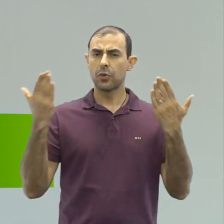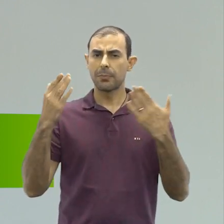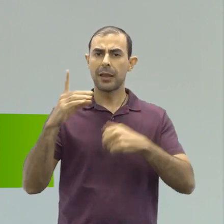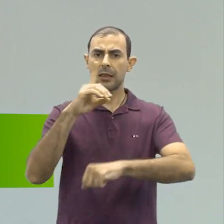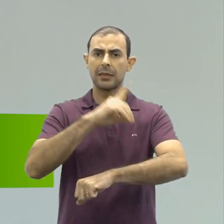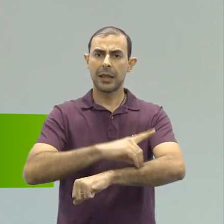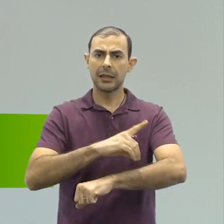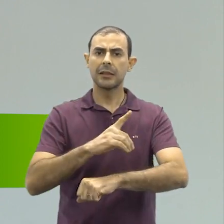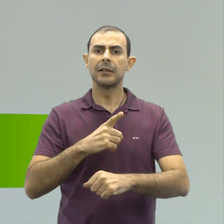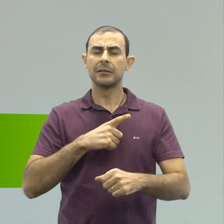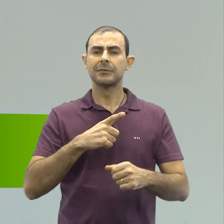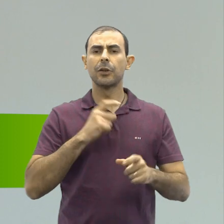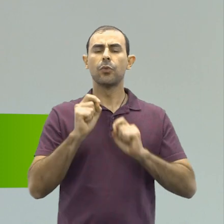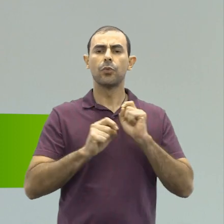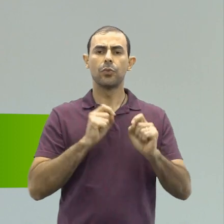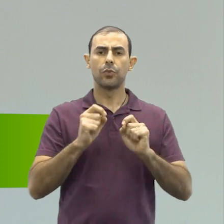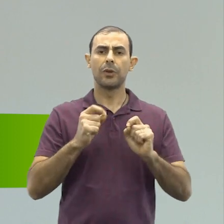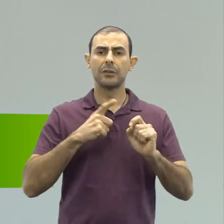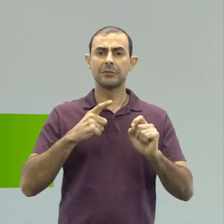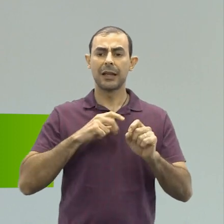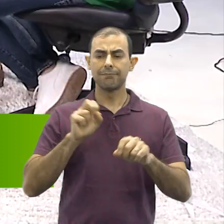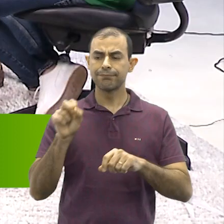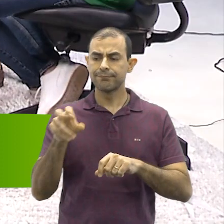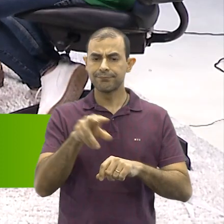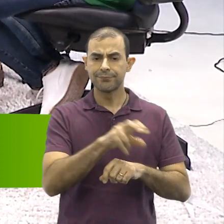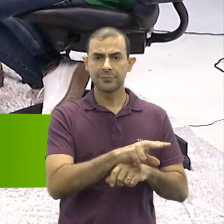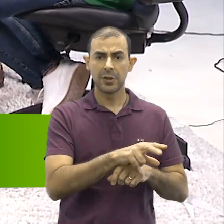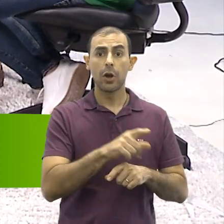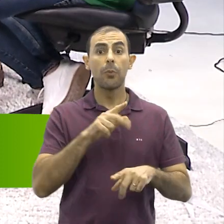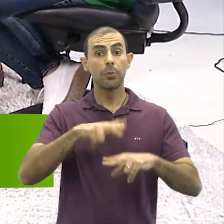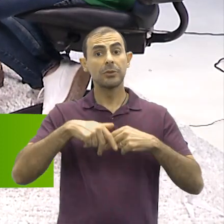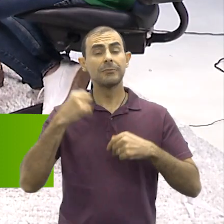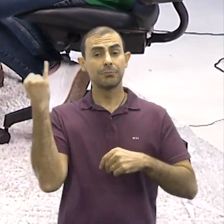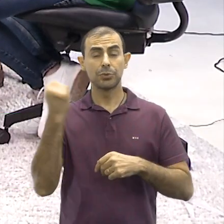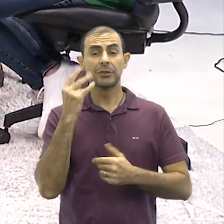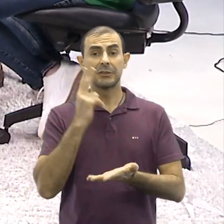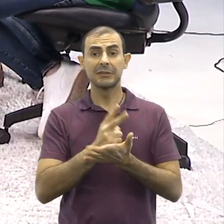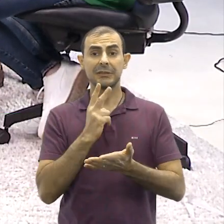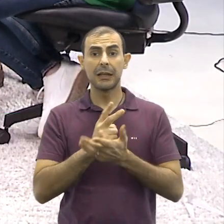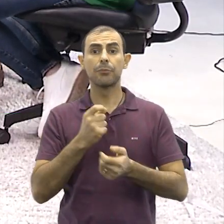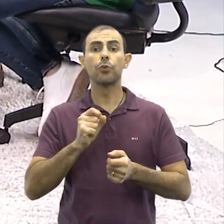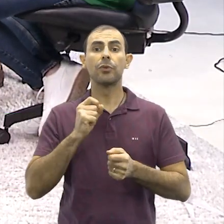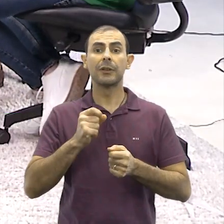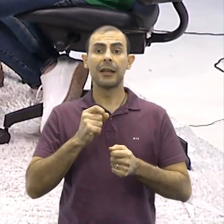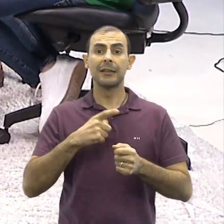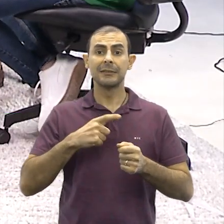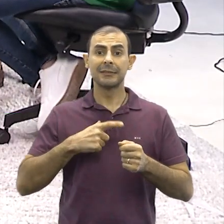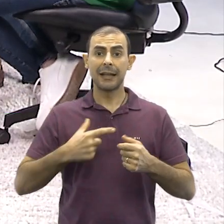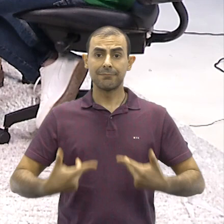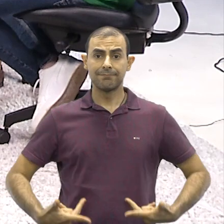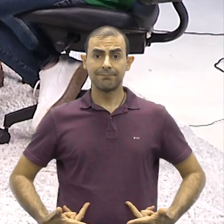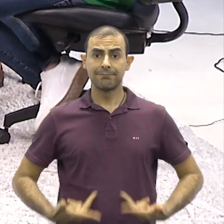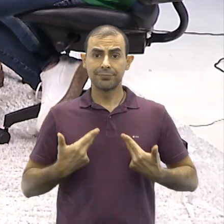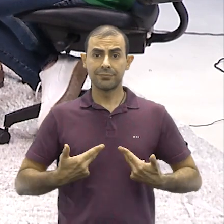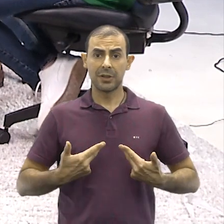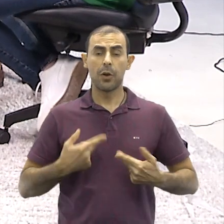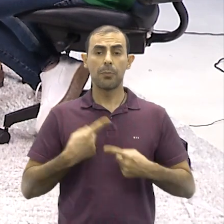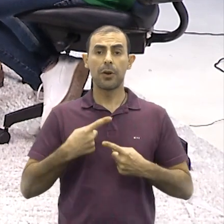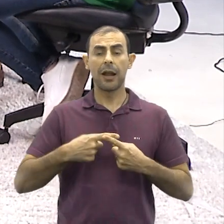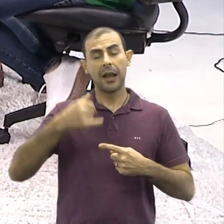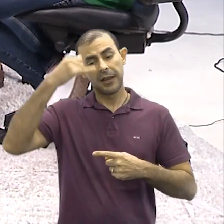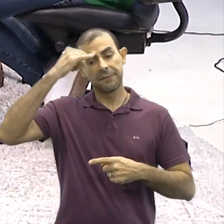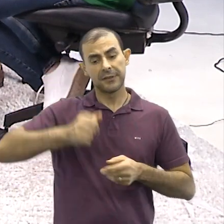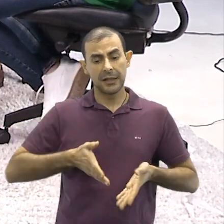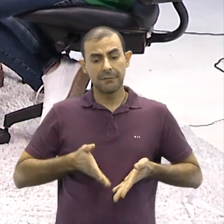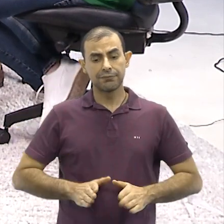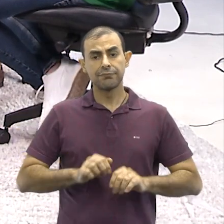transmissão sexual. Por isso, a importância da gente sempre estimular a castração de animais para evitar a propagação. Mas também uma